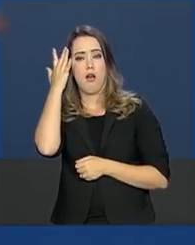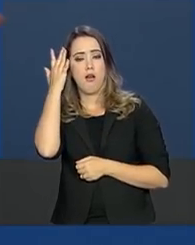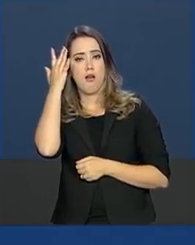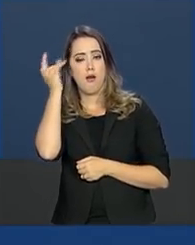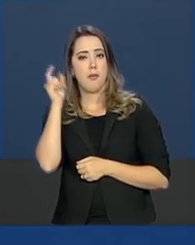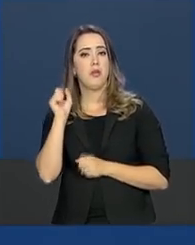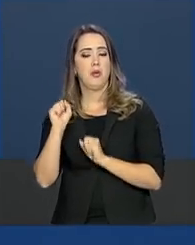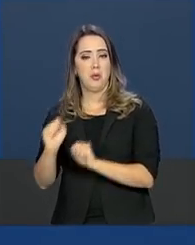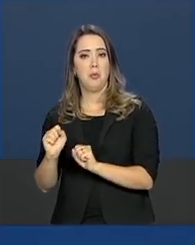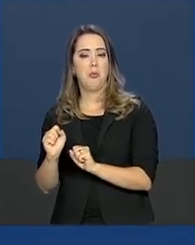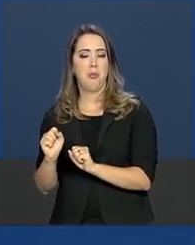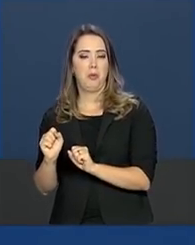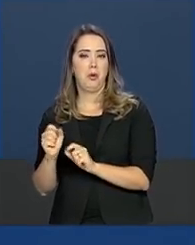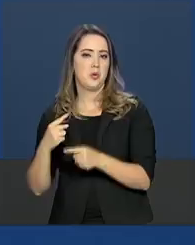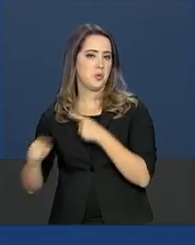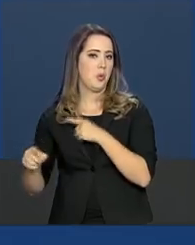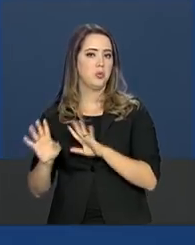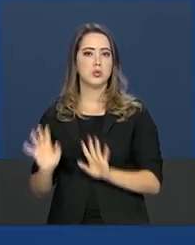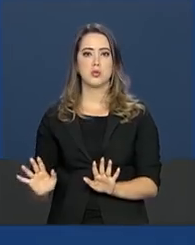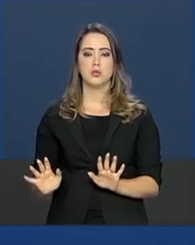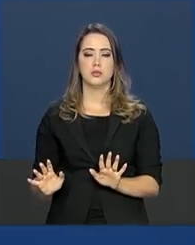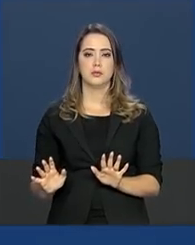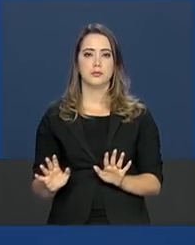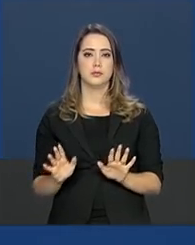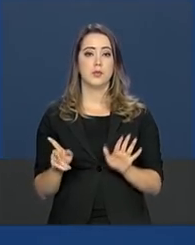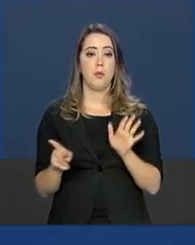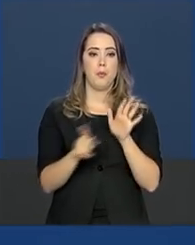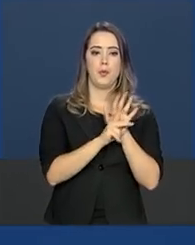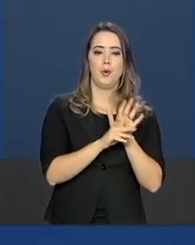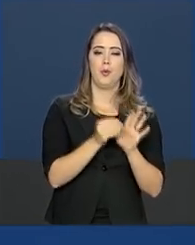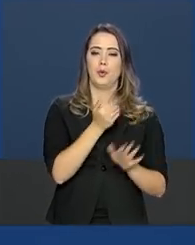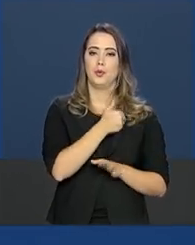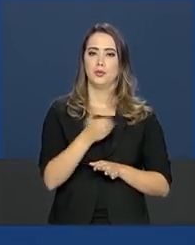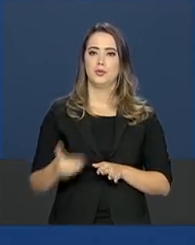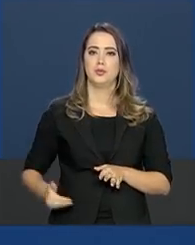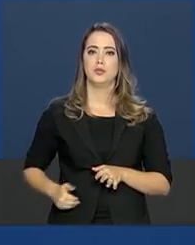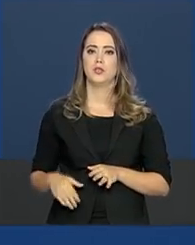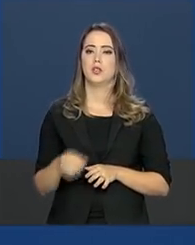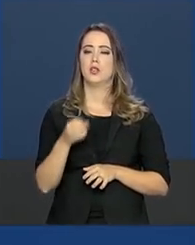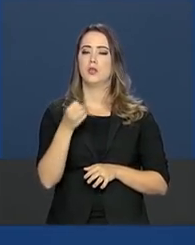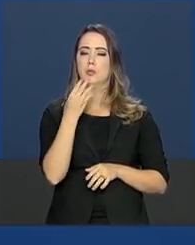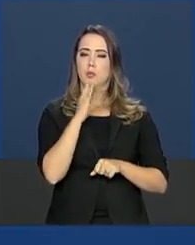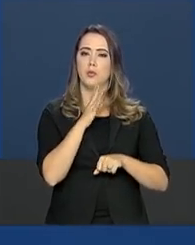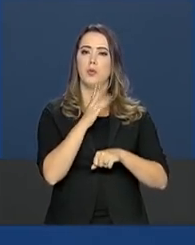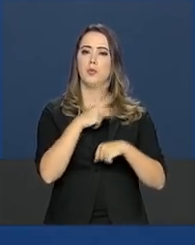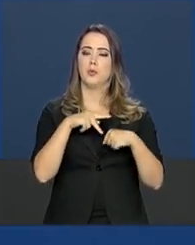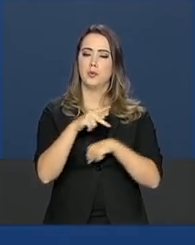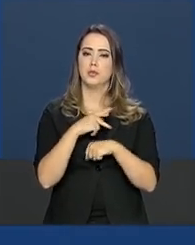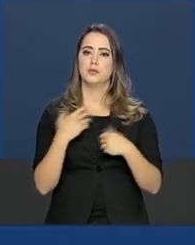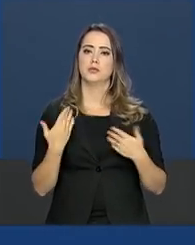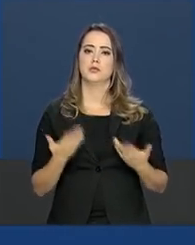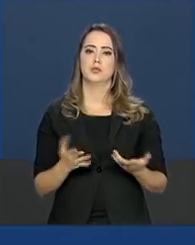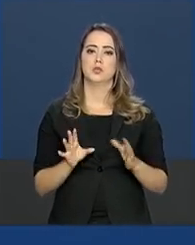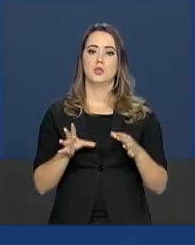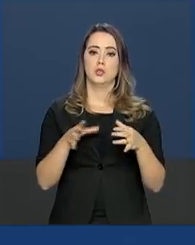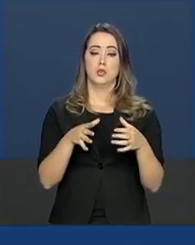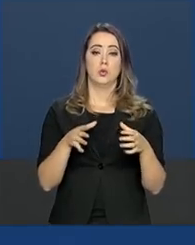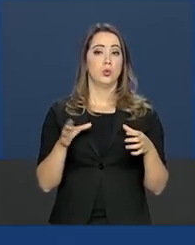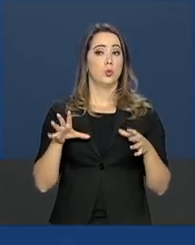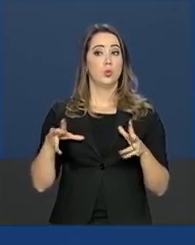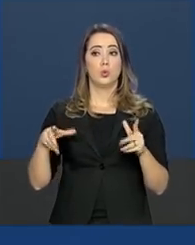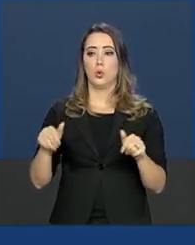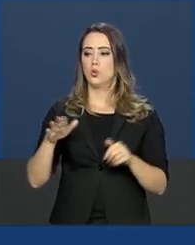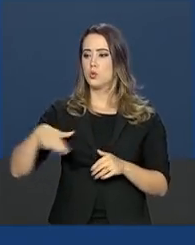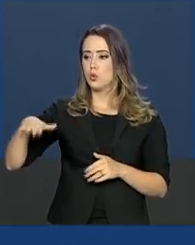matérias dizem respeito ao interesse do Estado, ao interesse do país, Evidentemente que aí todos têm que